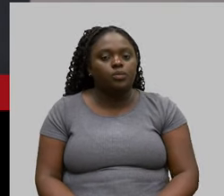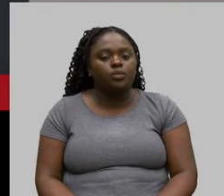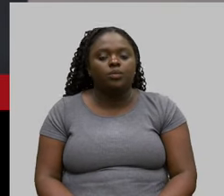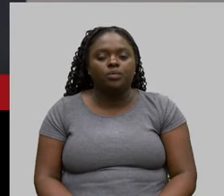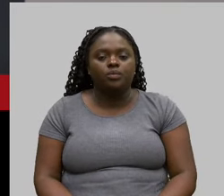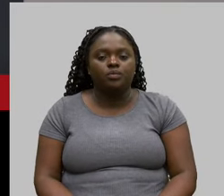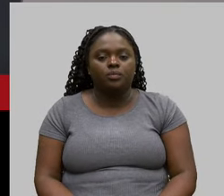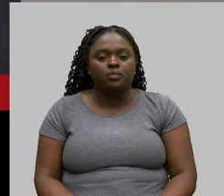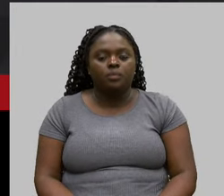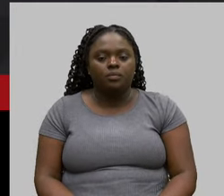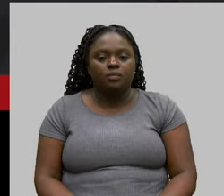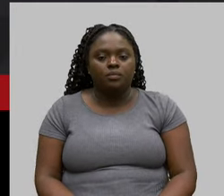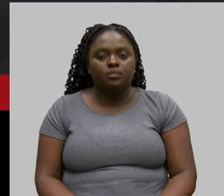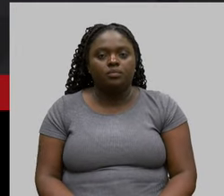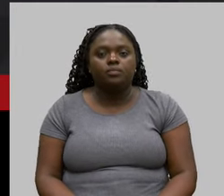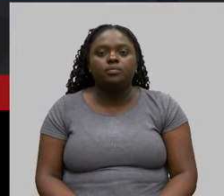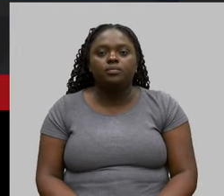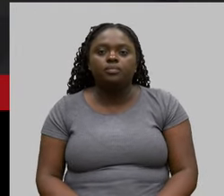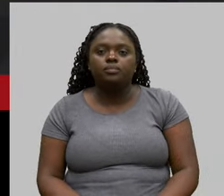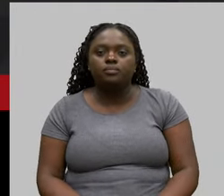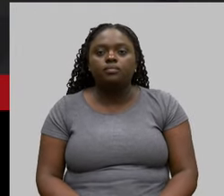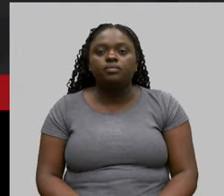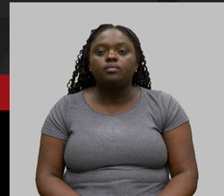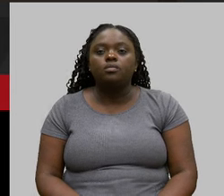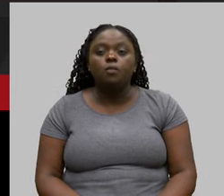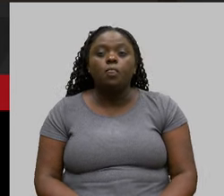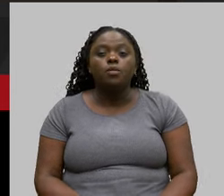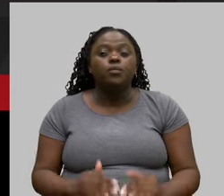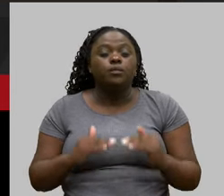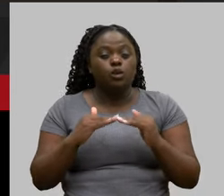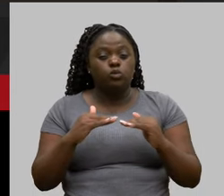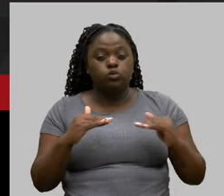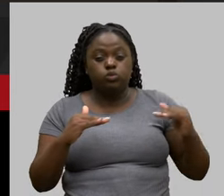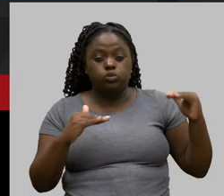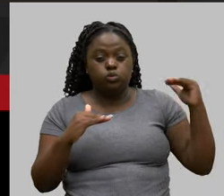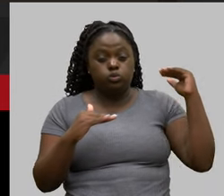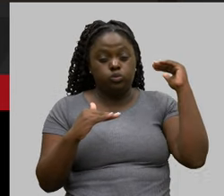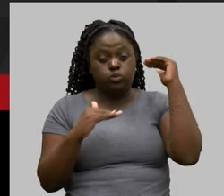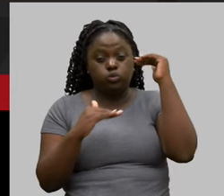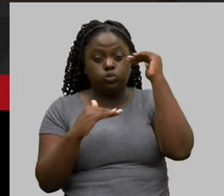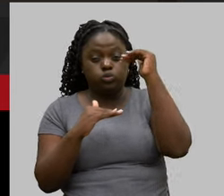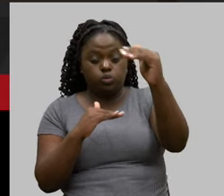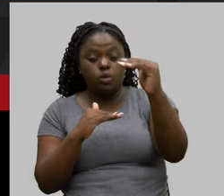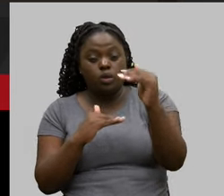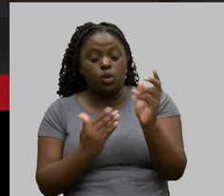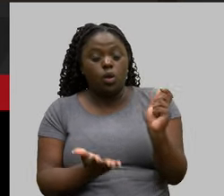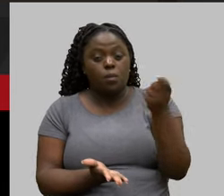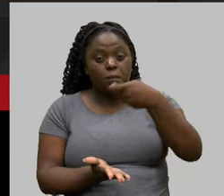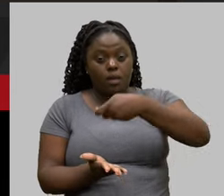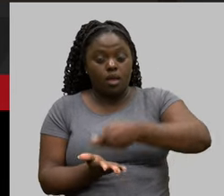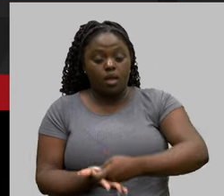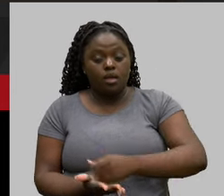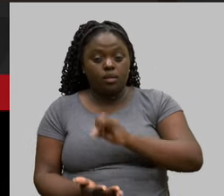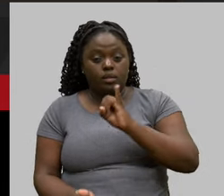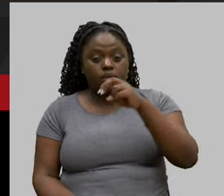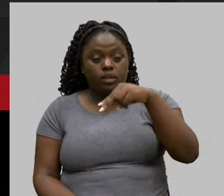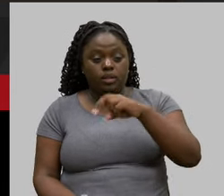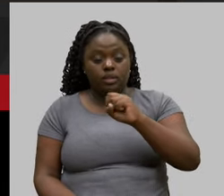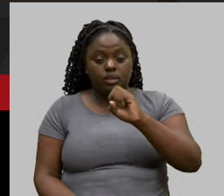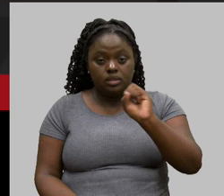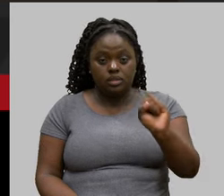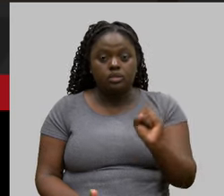próximo eh aumento exorbitante das contribuições de servidores federais saindo de uma alíquota de